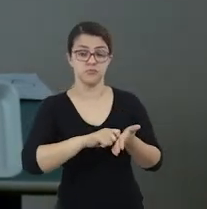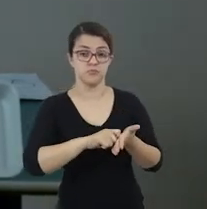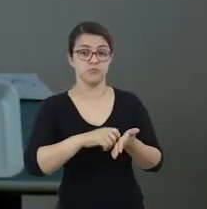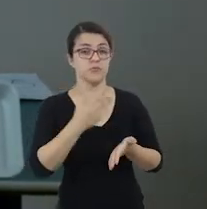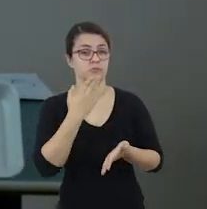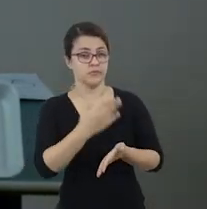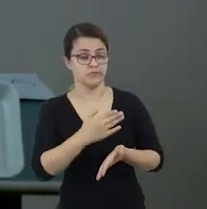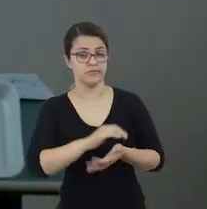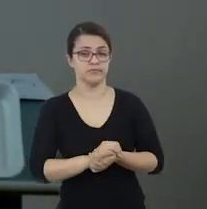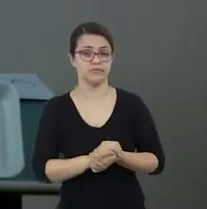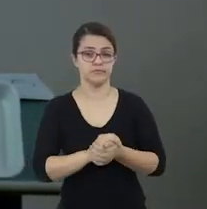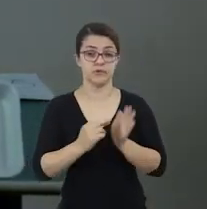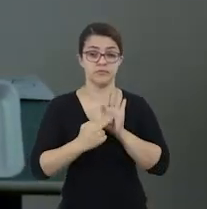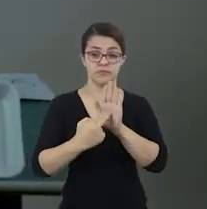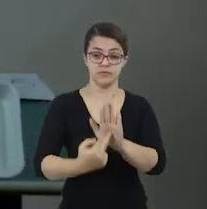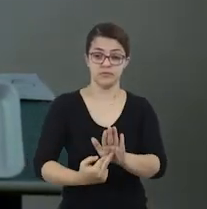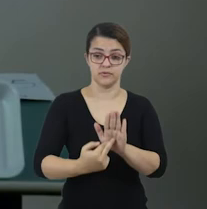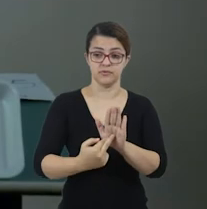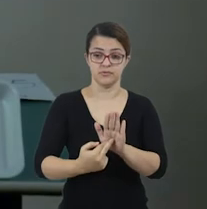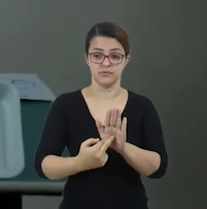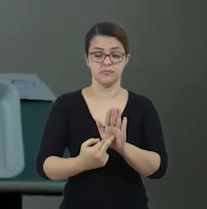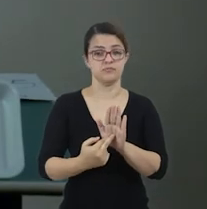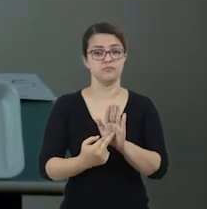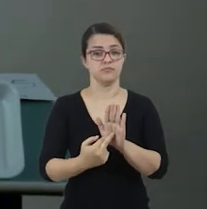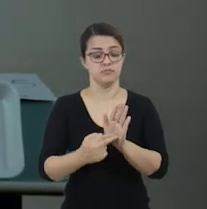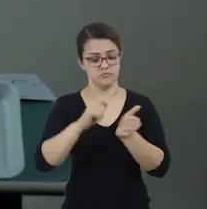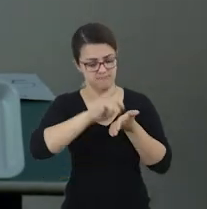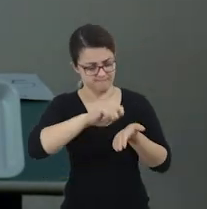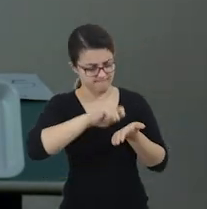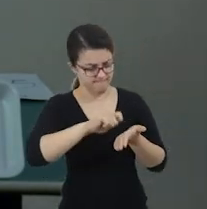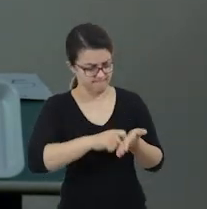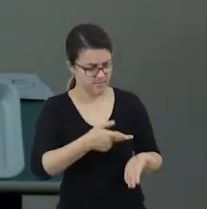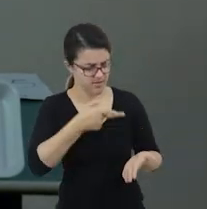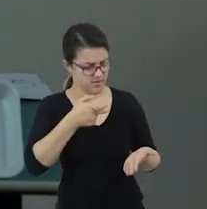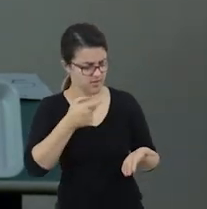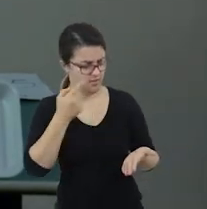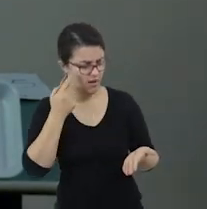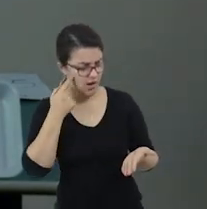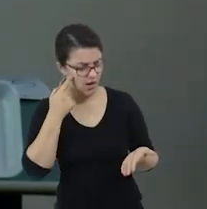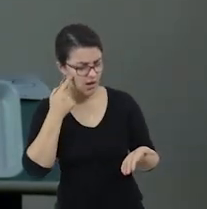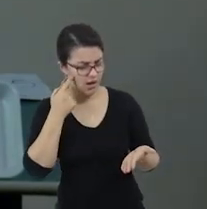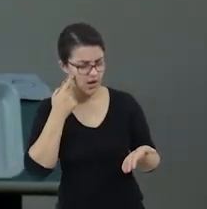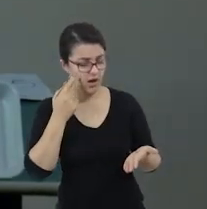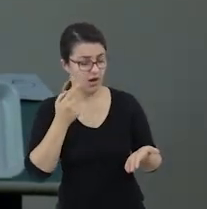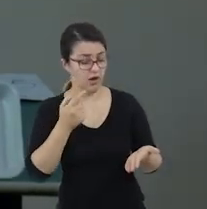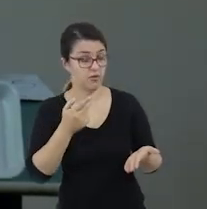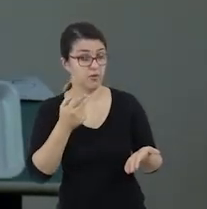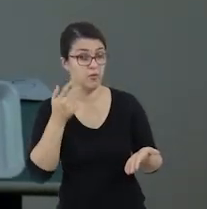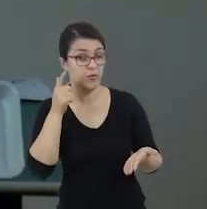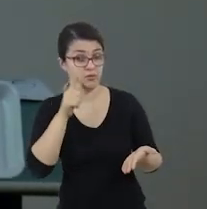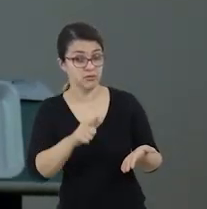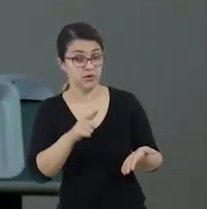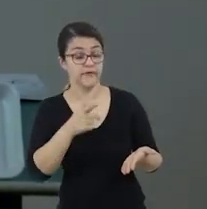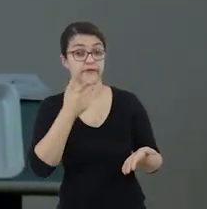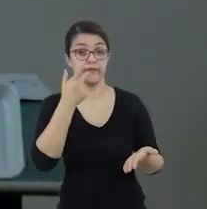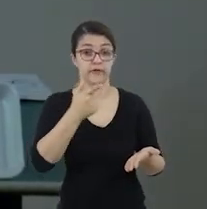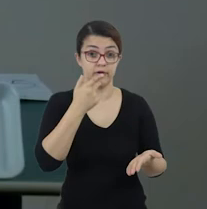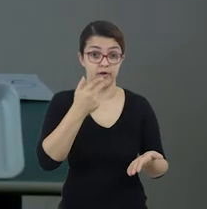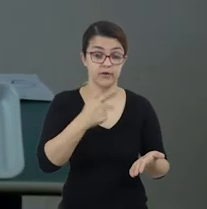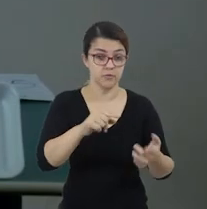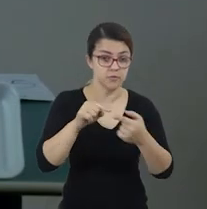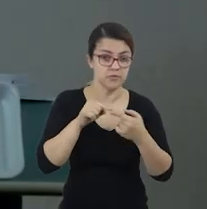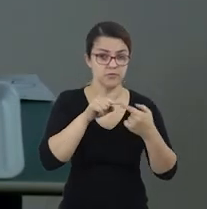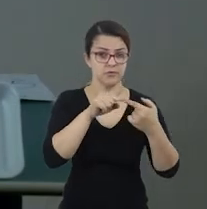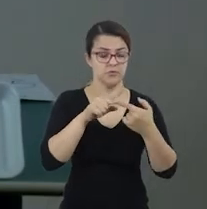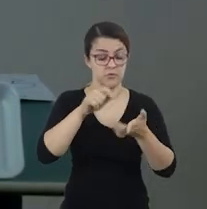e a criança vai representando. Assim você consegue perceber se a criança associa, né, a fala com a escrita